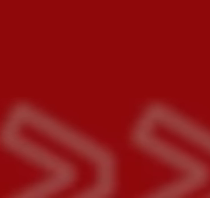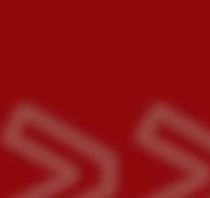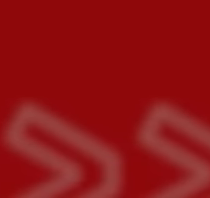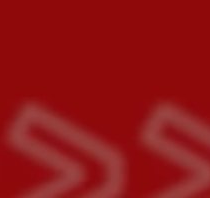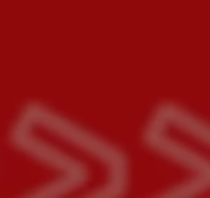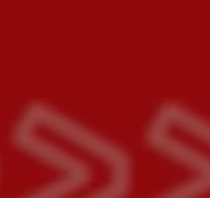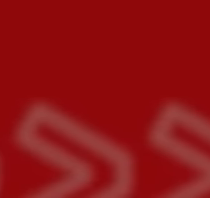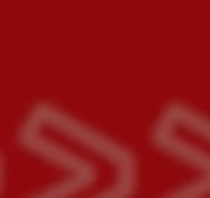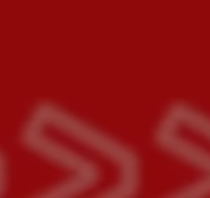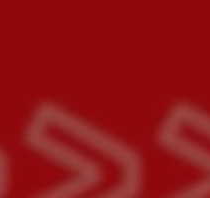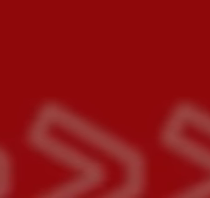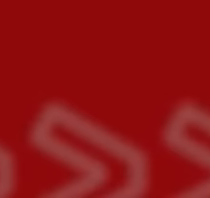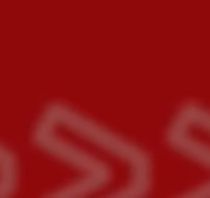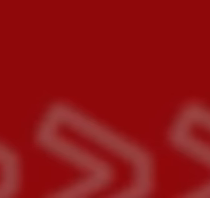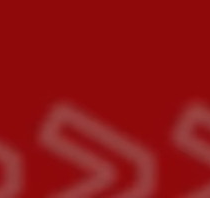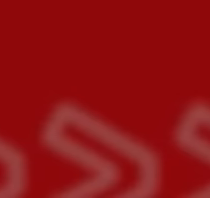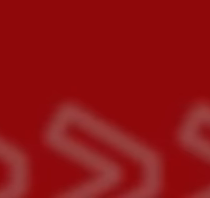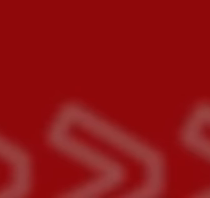k